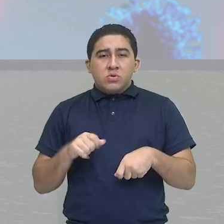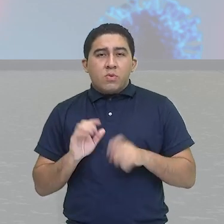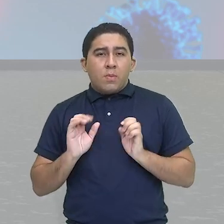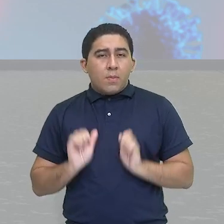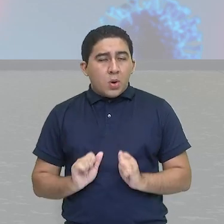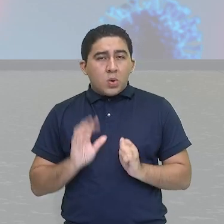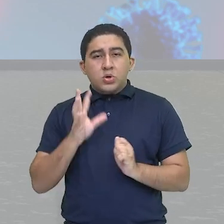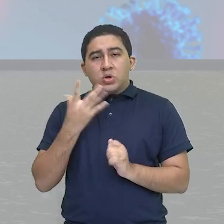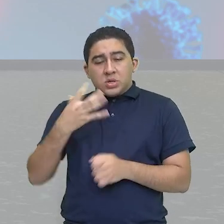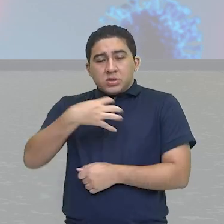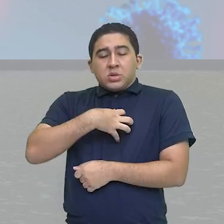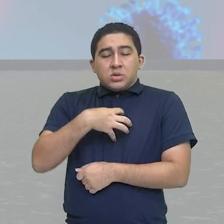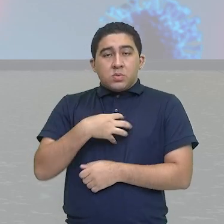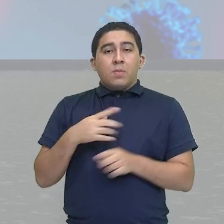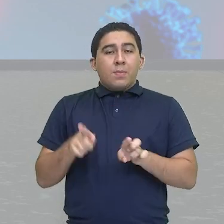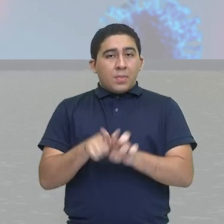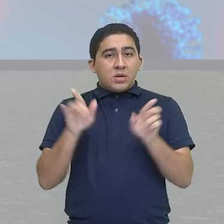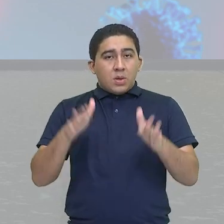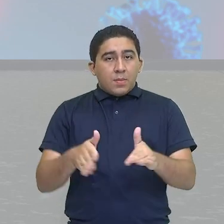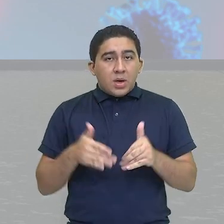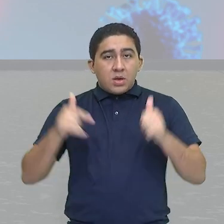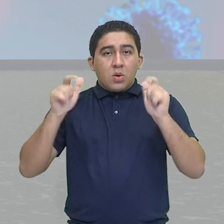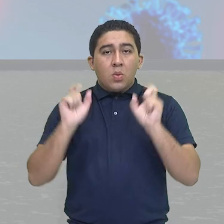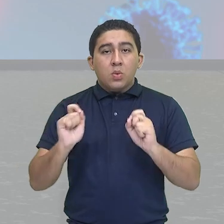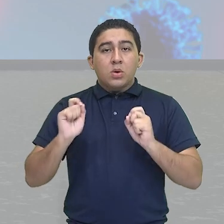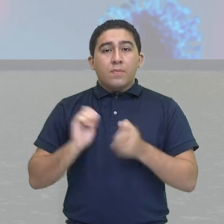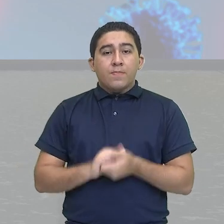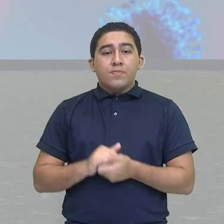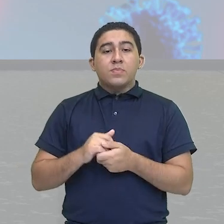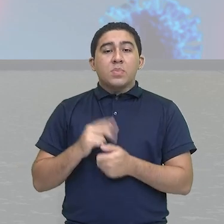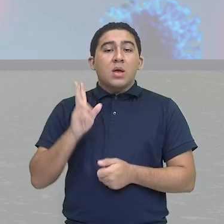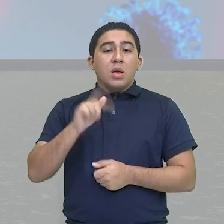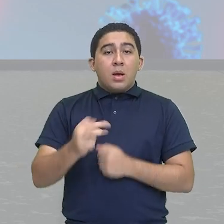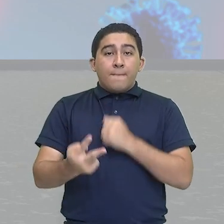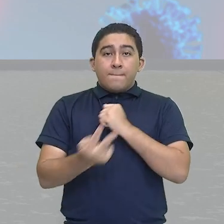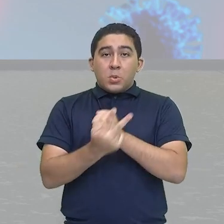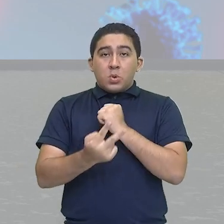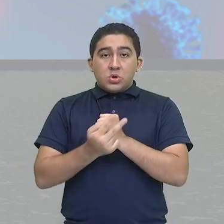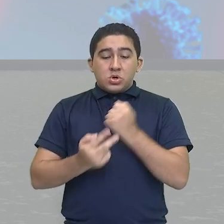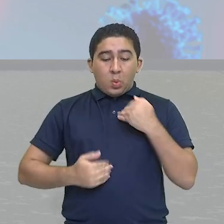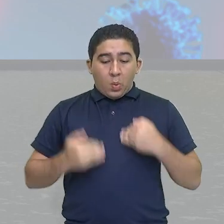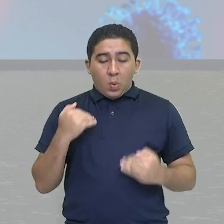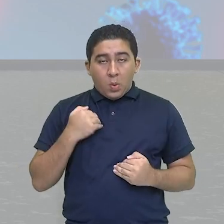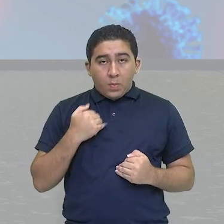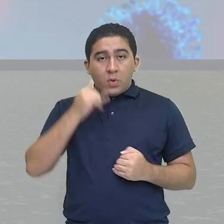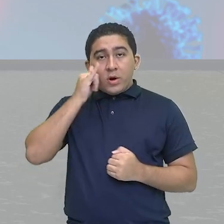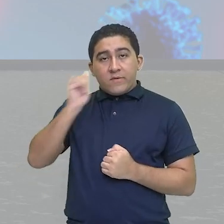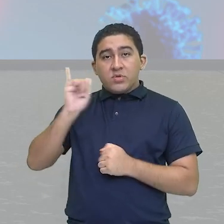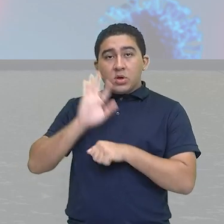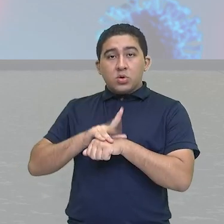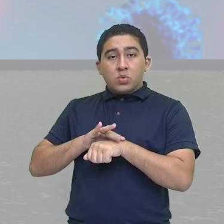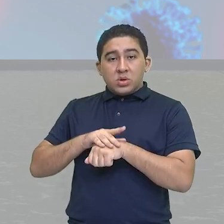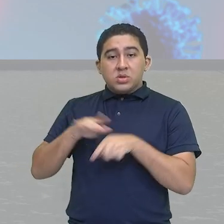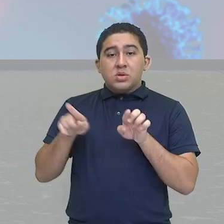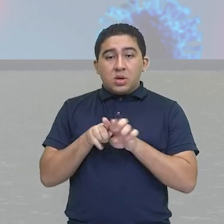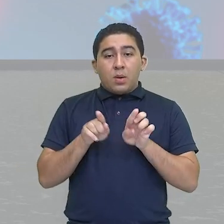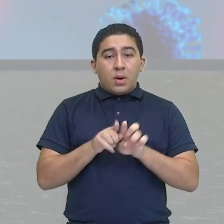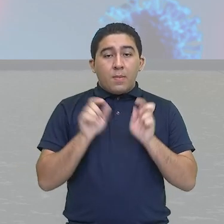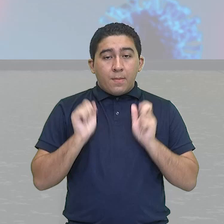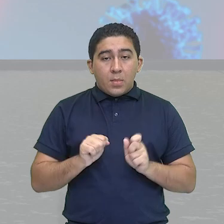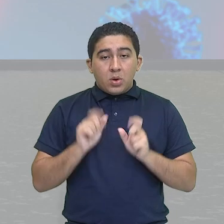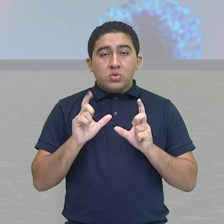ocorrer, mas o benefício maior é proteger o organismo contra aquelas doenças que, inclusive, podem